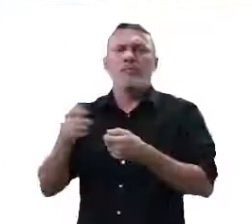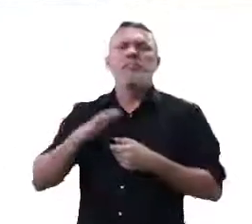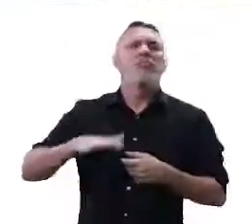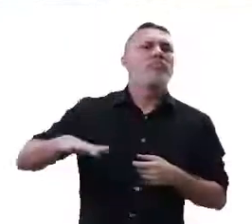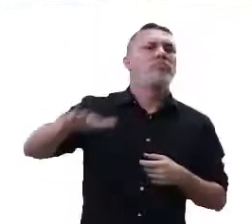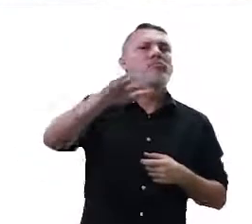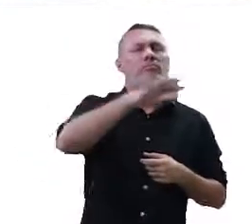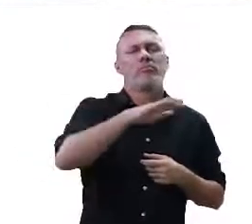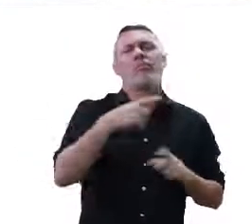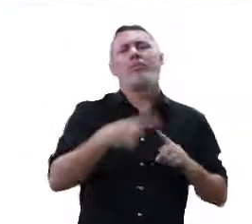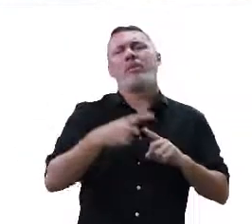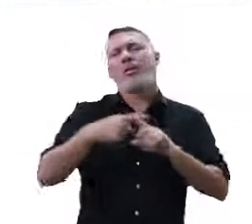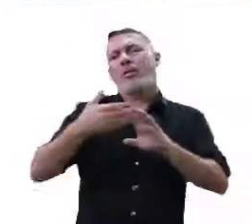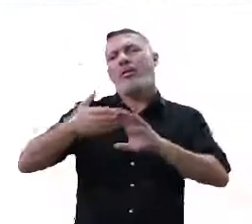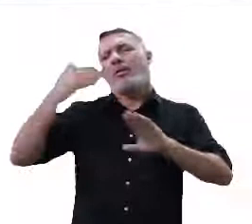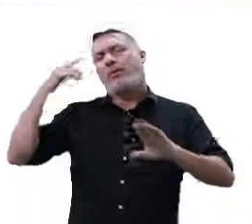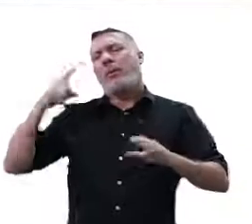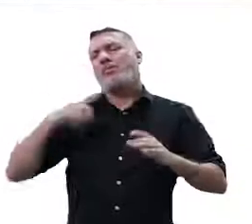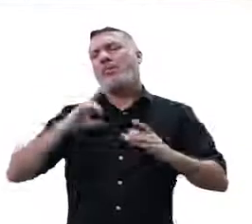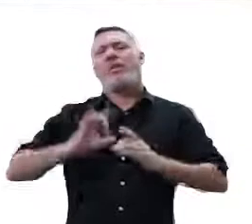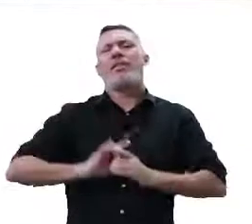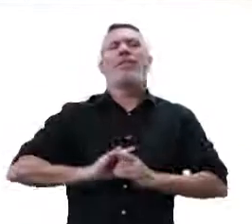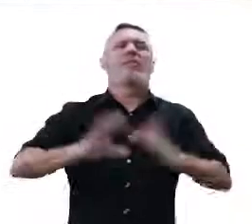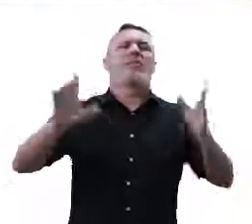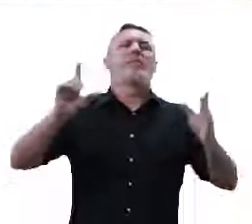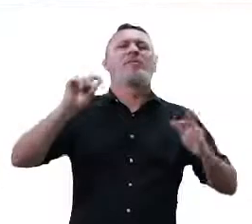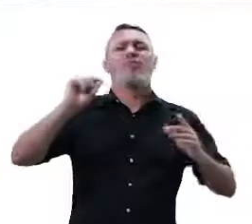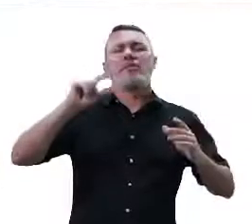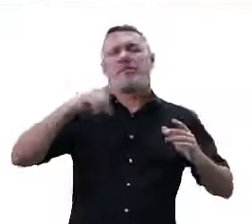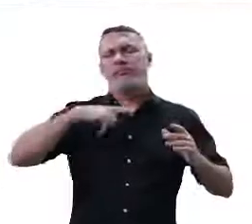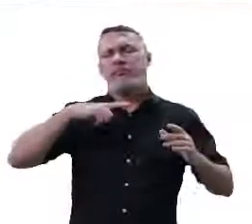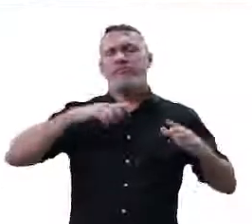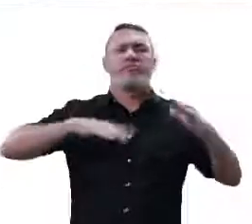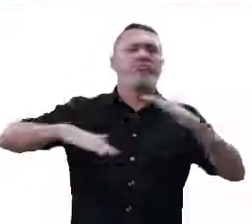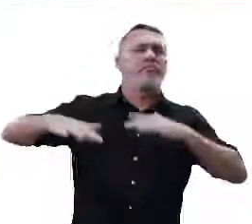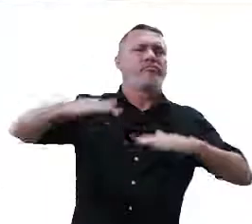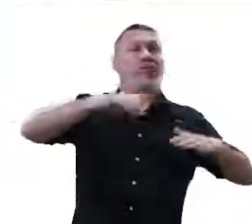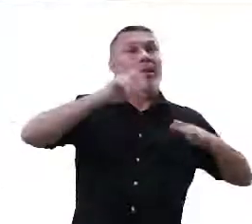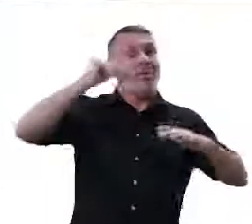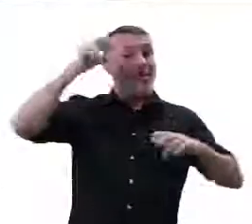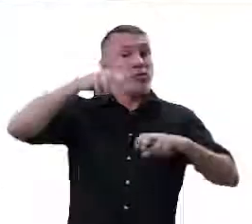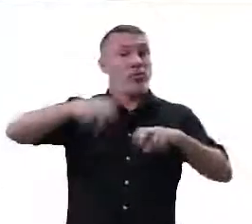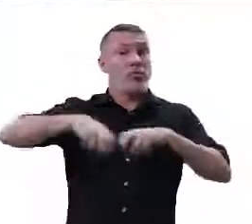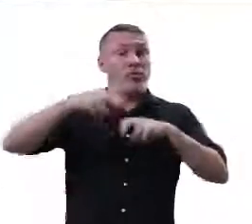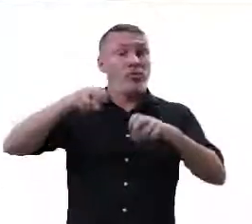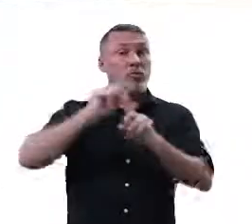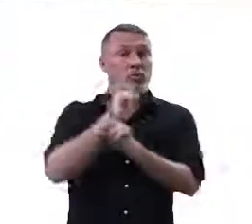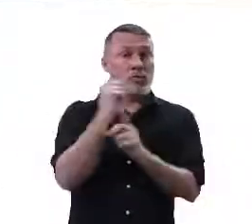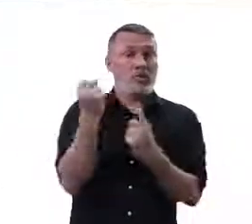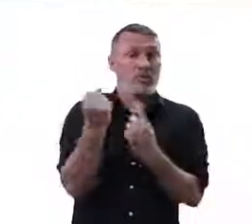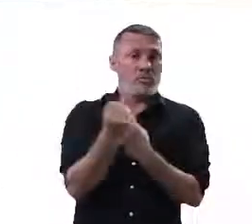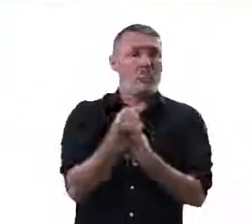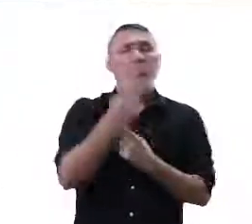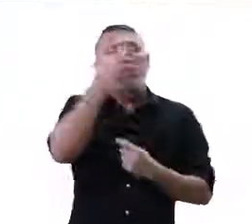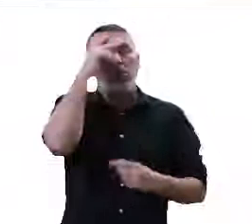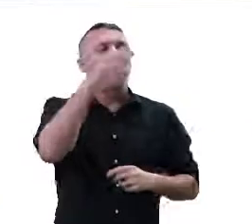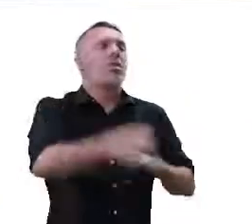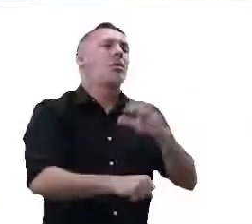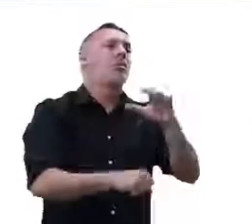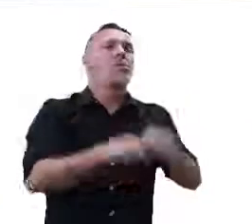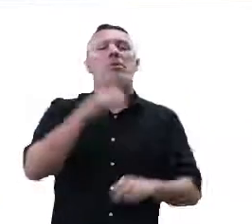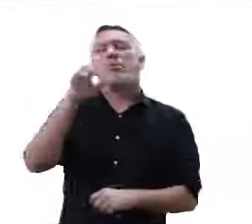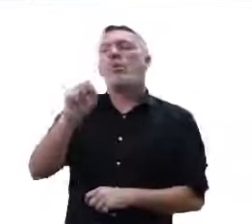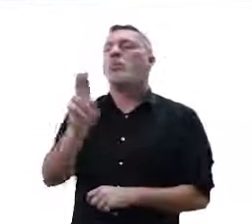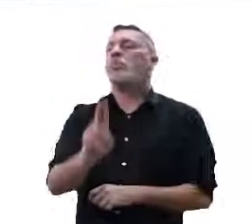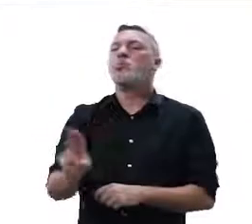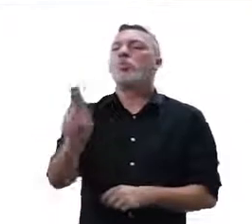antes, eles eram livres para que todos os trabalhadores, né, assim, estou falando de uma sociedade rural, pudessem dali tirar o seu